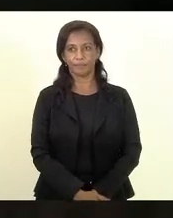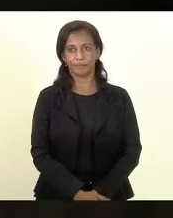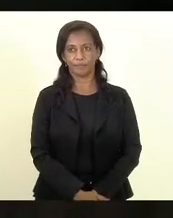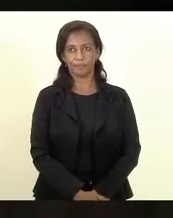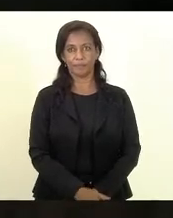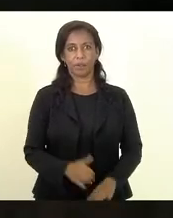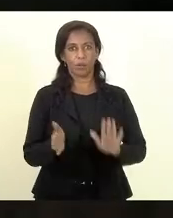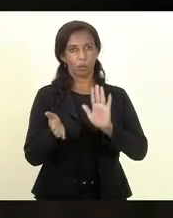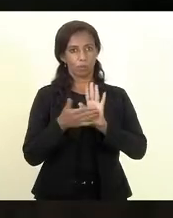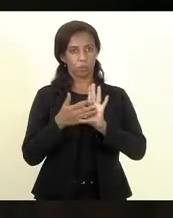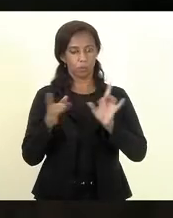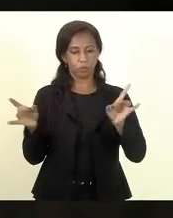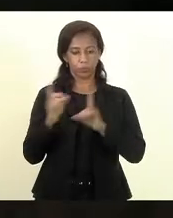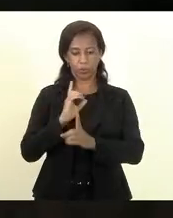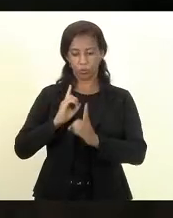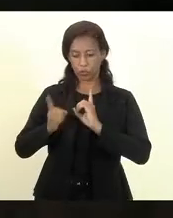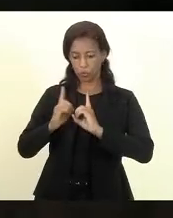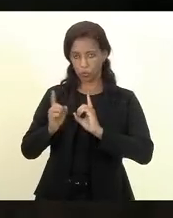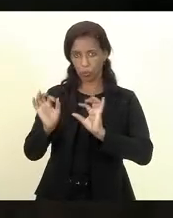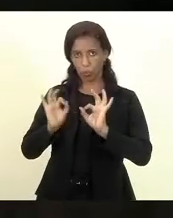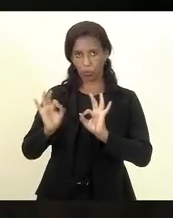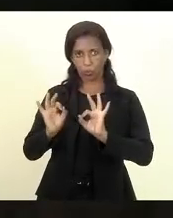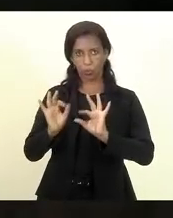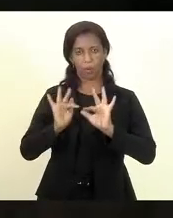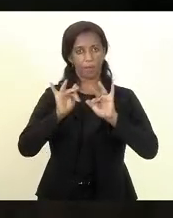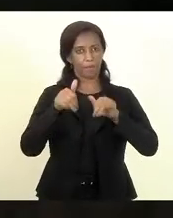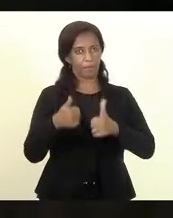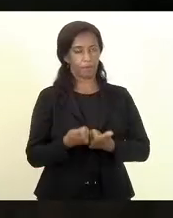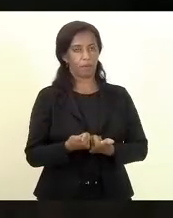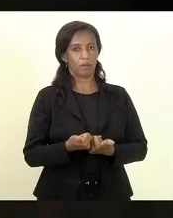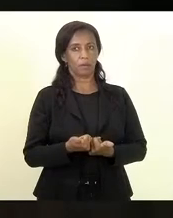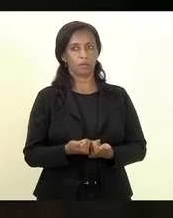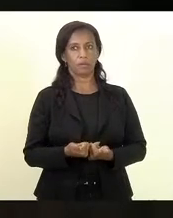Os pareceres emitidos em discussão. Não havendo ninguém queira discutir, encerrada a discussão.